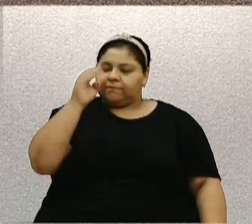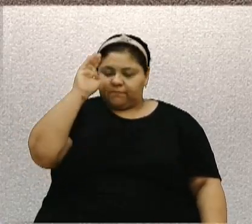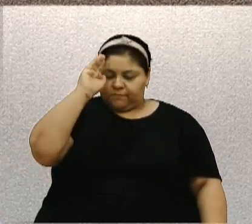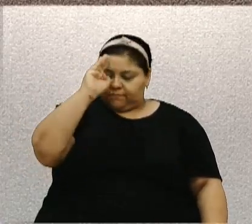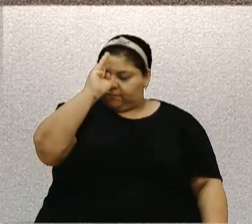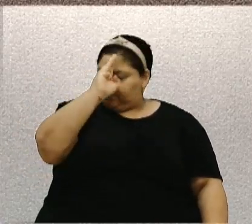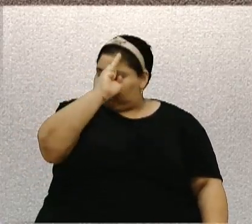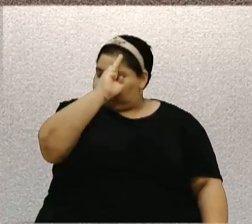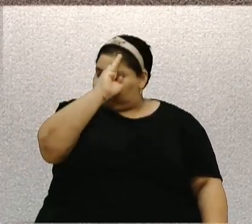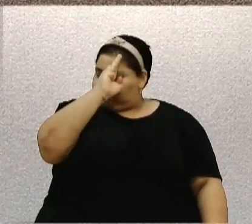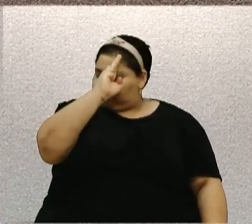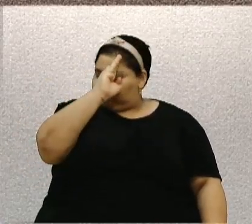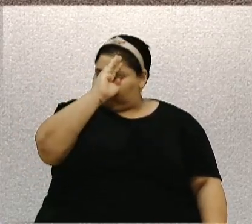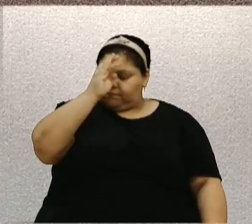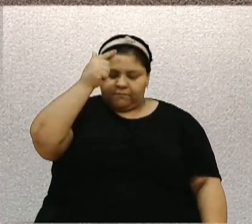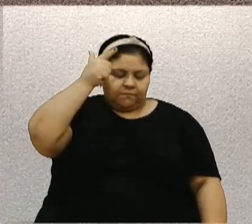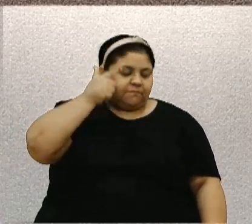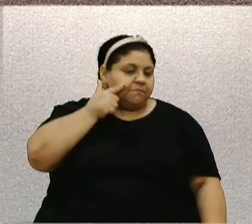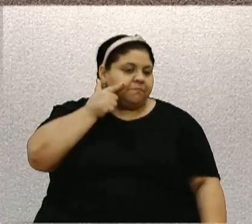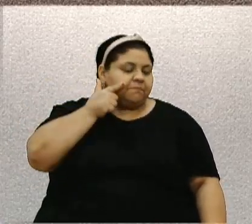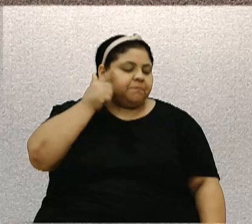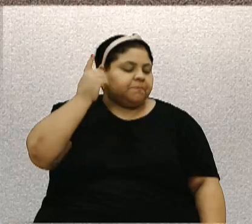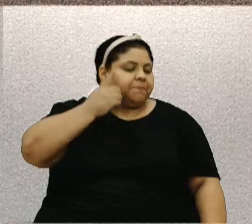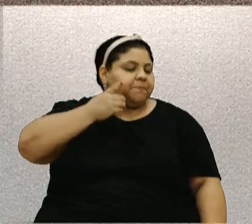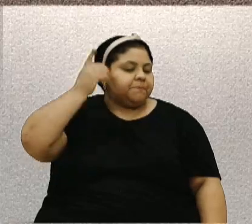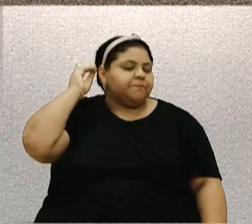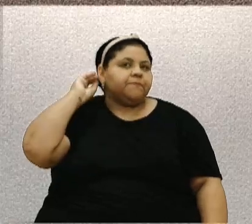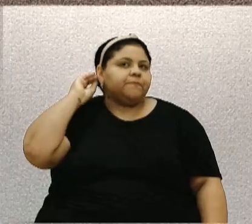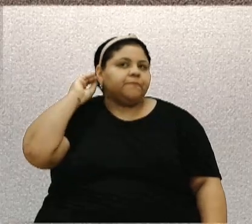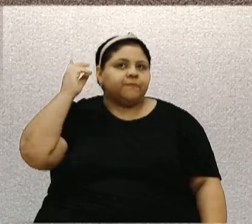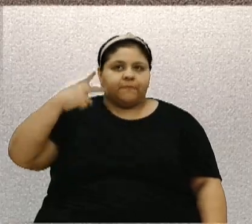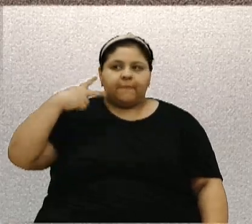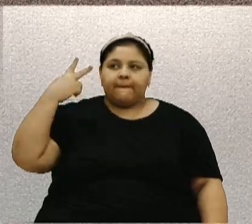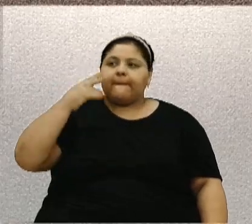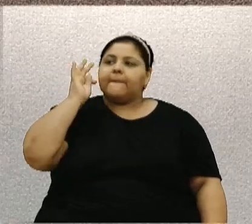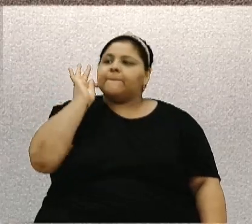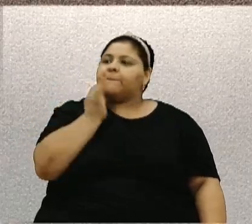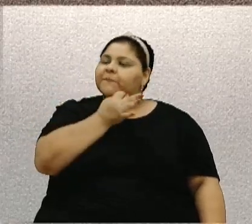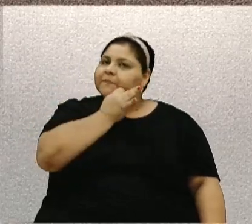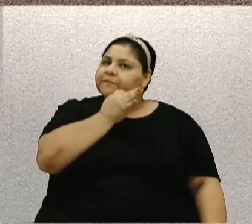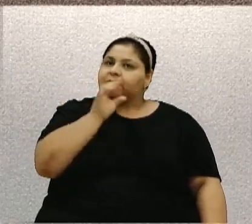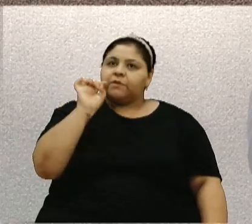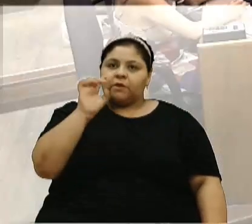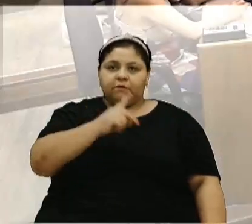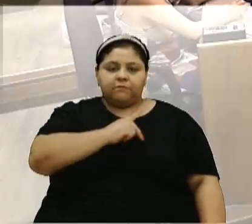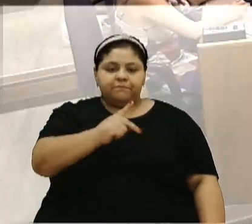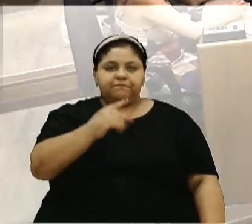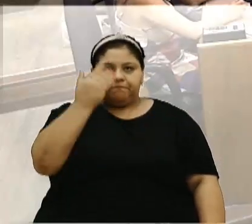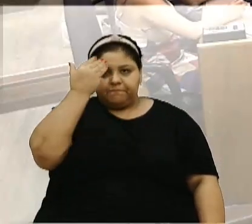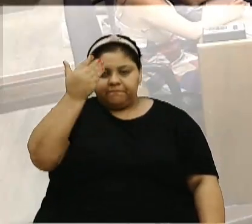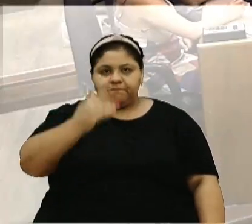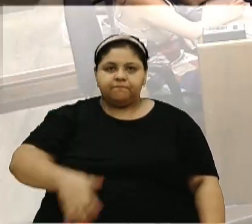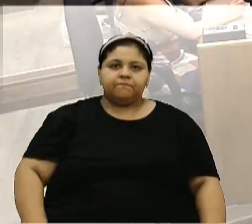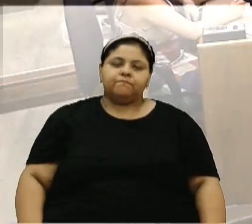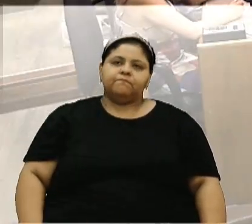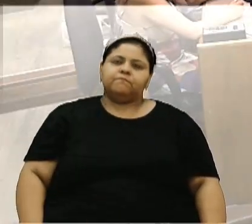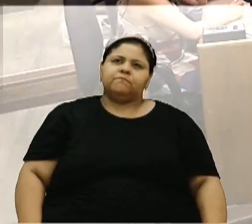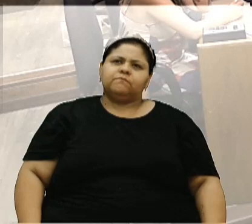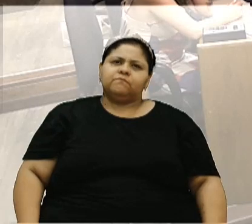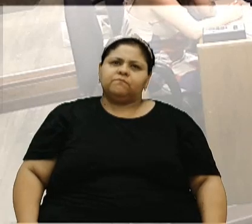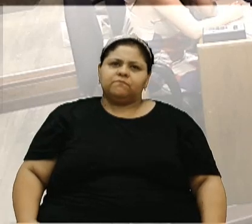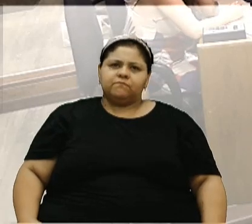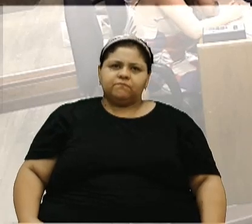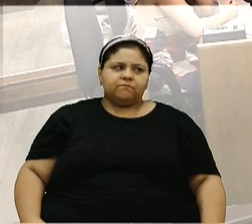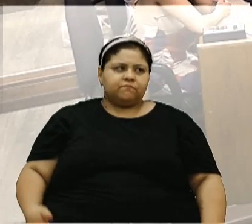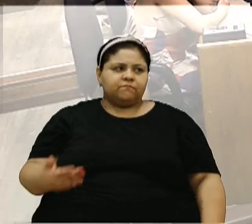Bressan, Lucas Carenhato, Lucas Dil e vereadora Tatiane Frisso. Era isso, presidente. Obrigado.